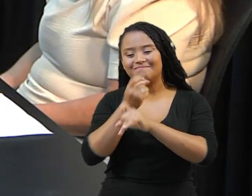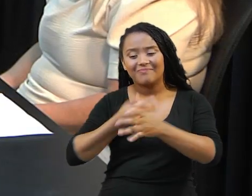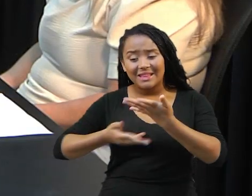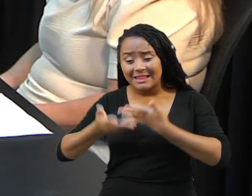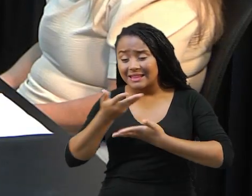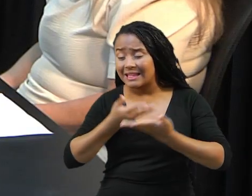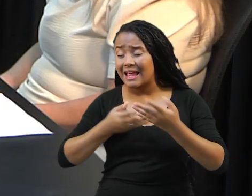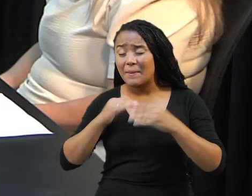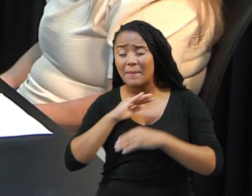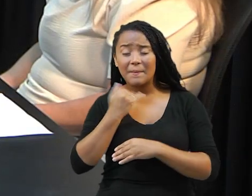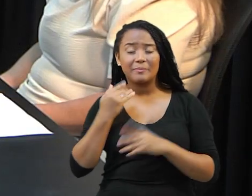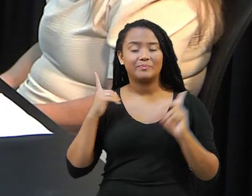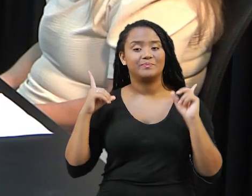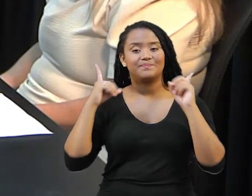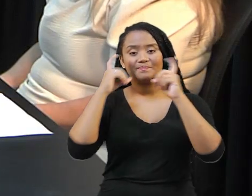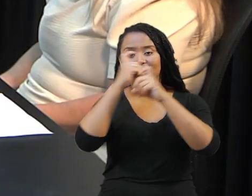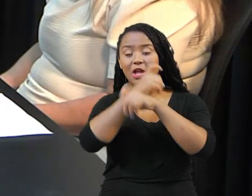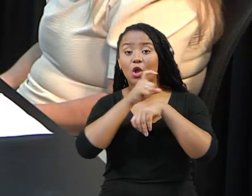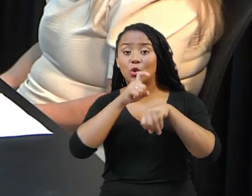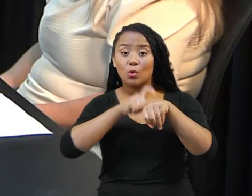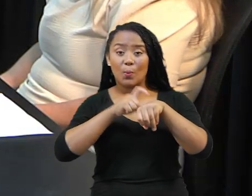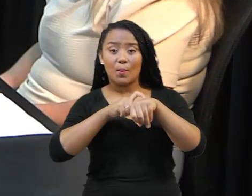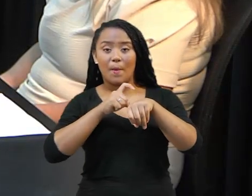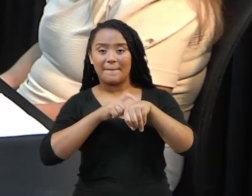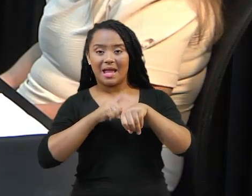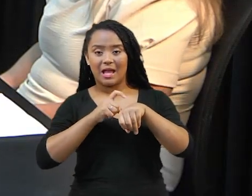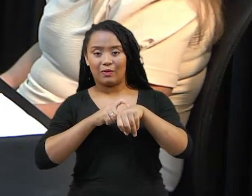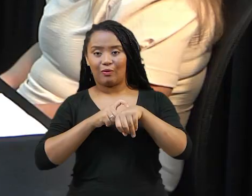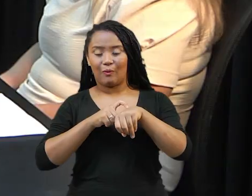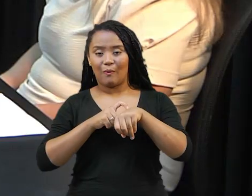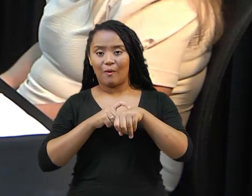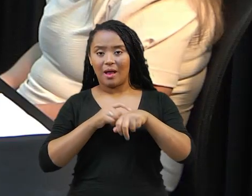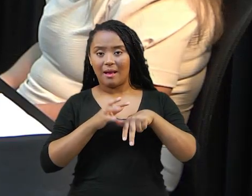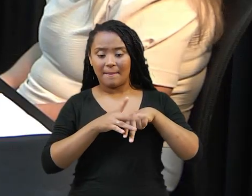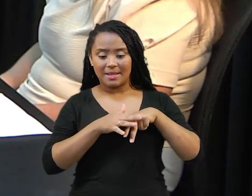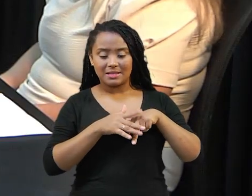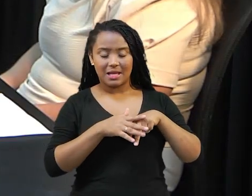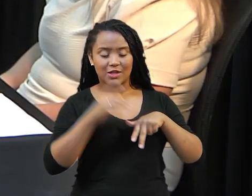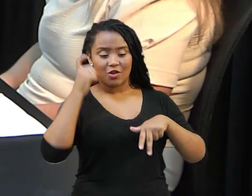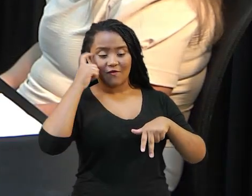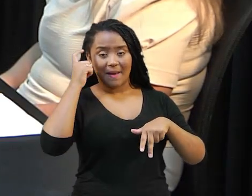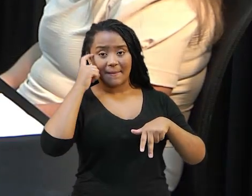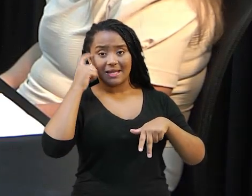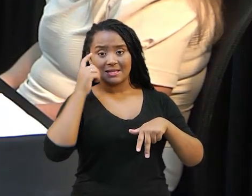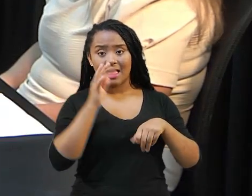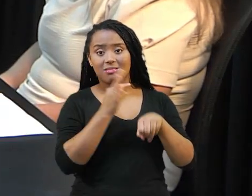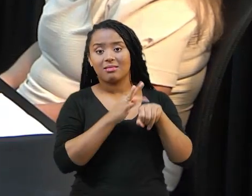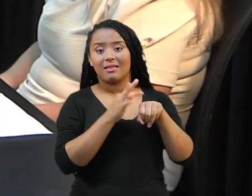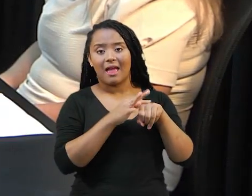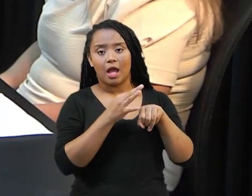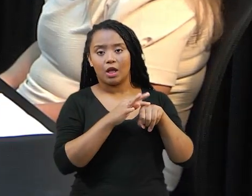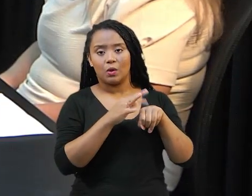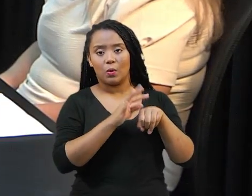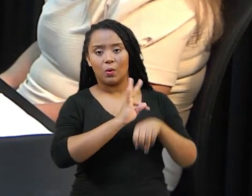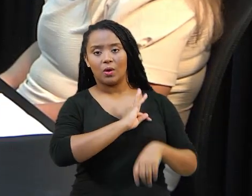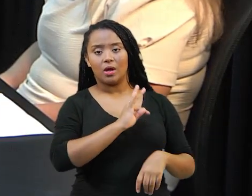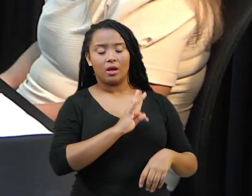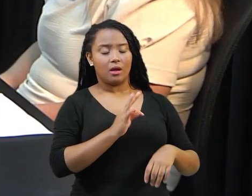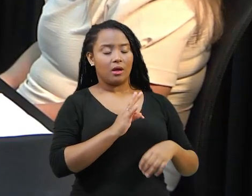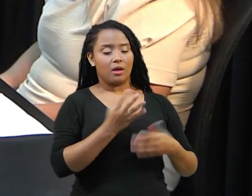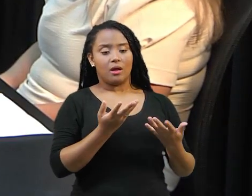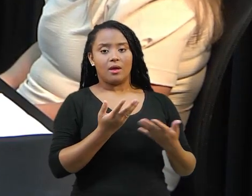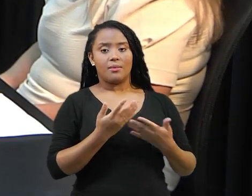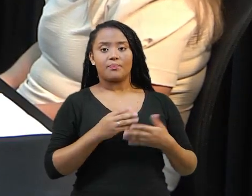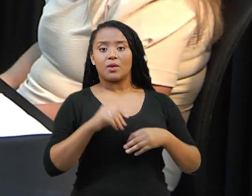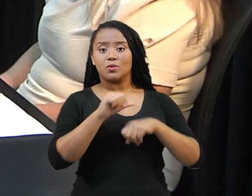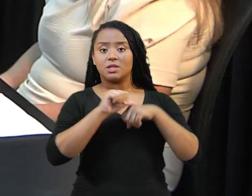lidar. Então, é claro que na hora a gente está pensando em momentos técnicos, né? Antes de tudo, um problema para resolver, né?